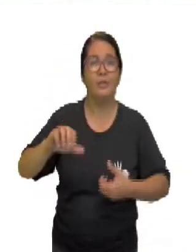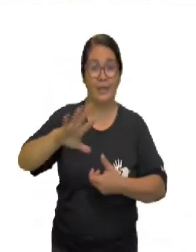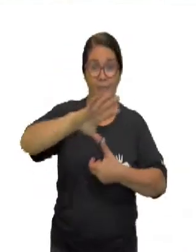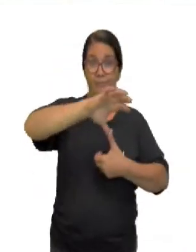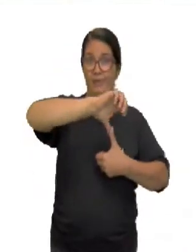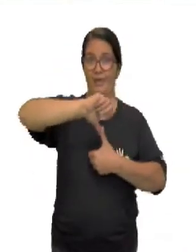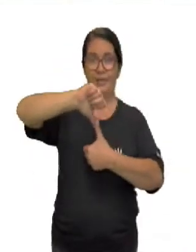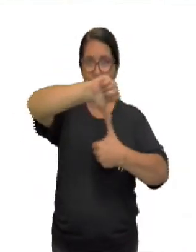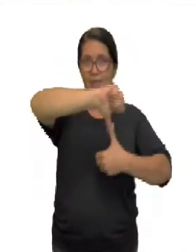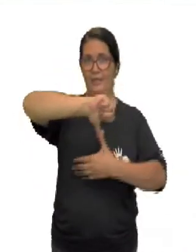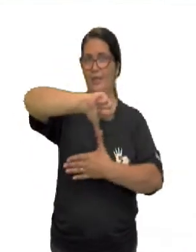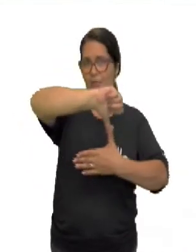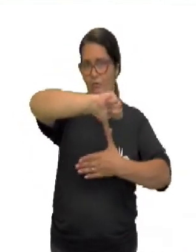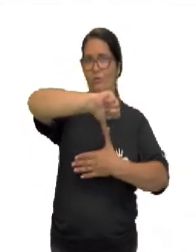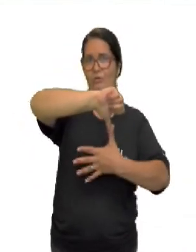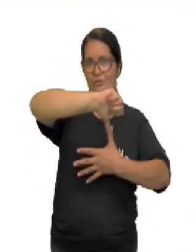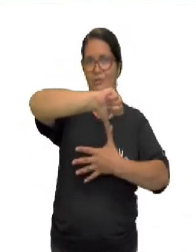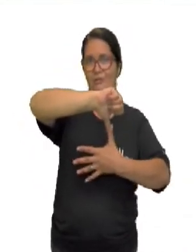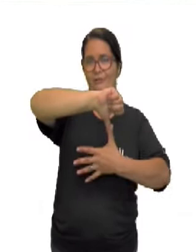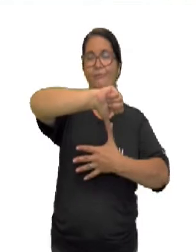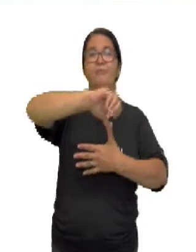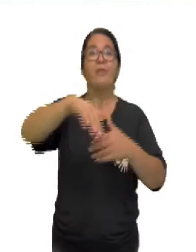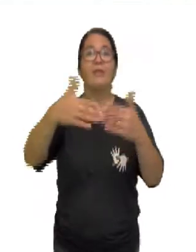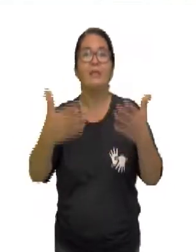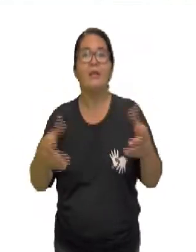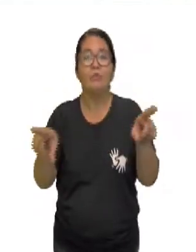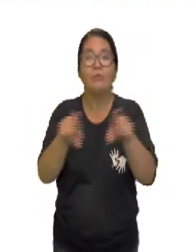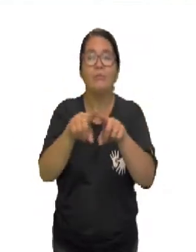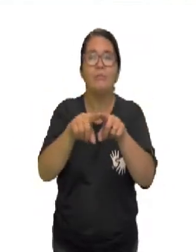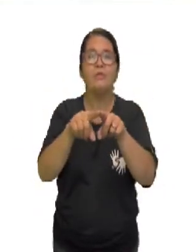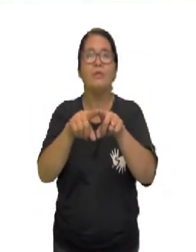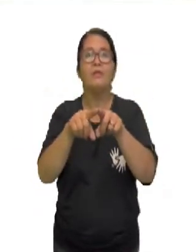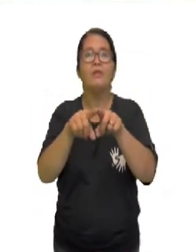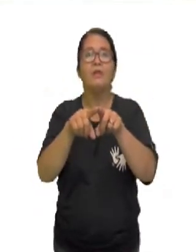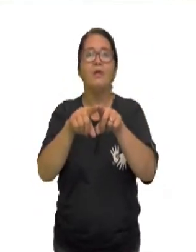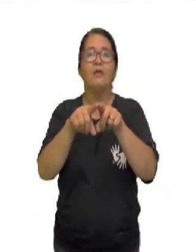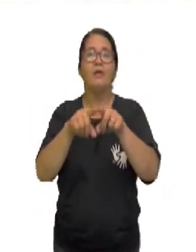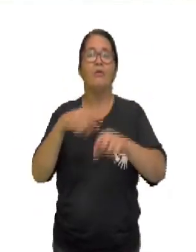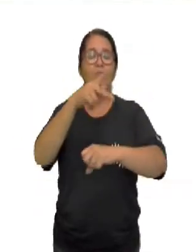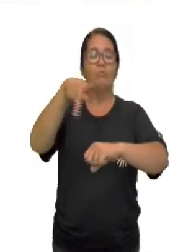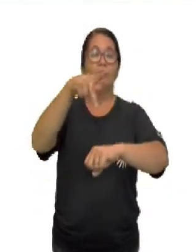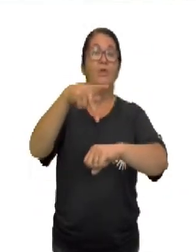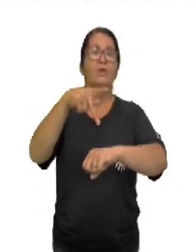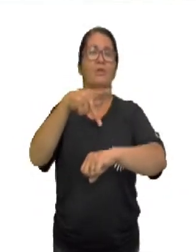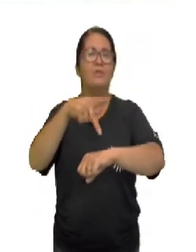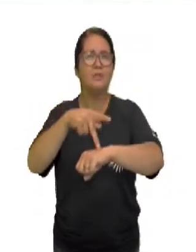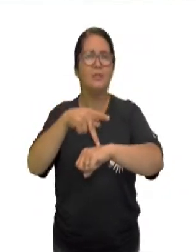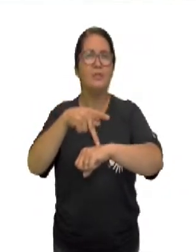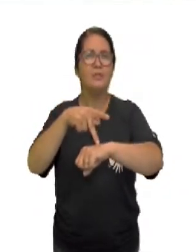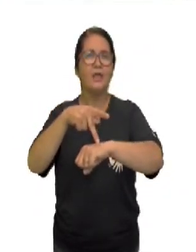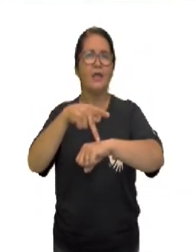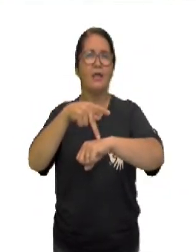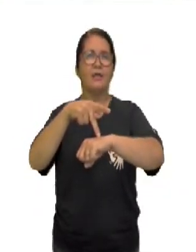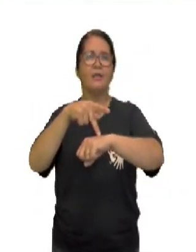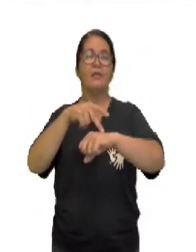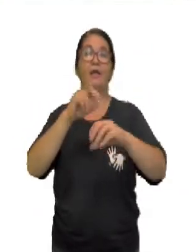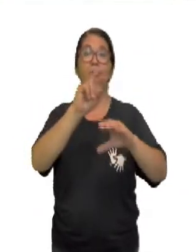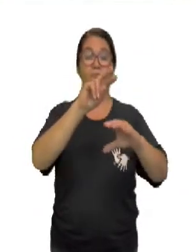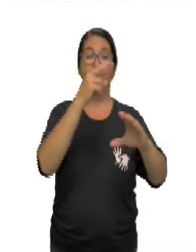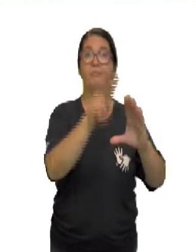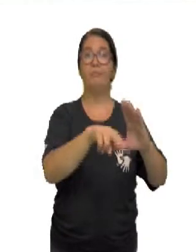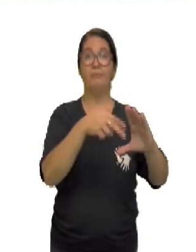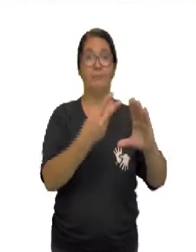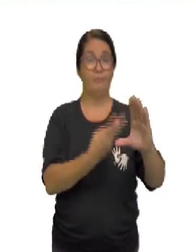América anglo-saxônica. É um país bilíngue, nós vamos falar sobre isso,